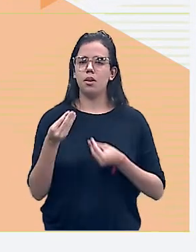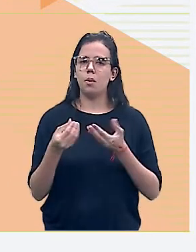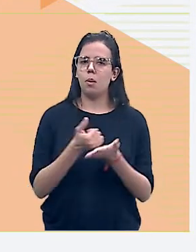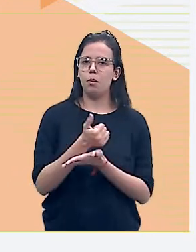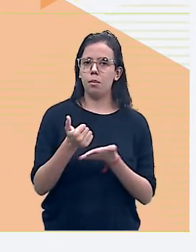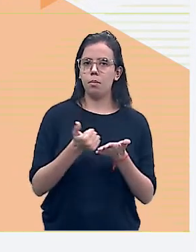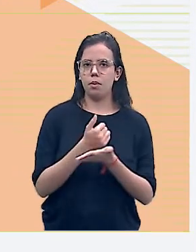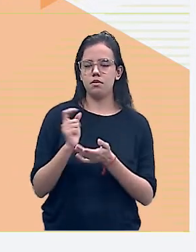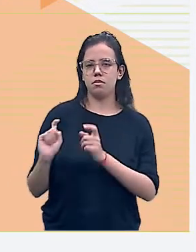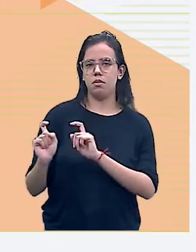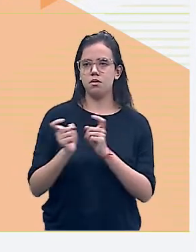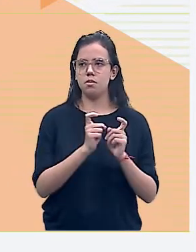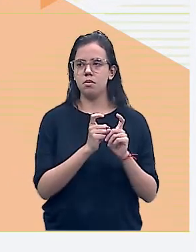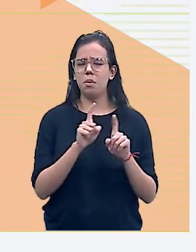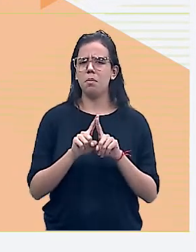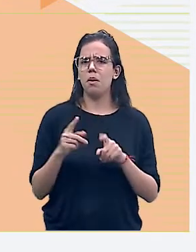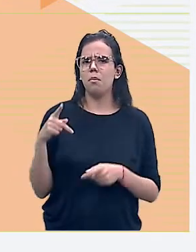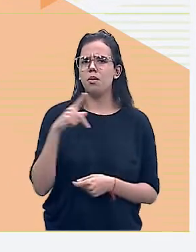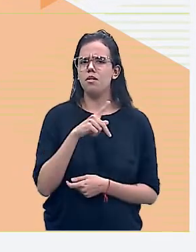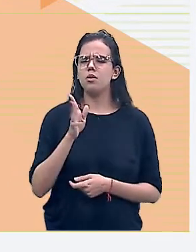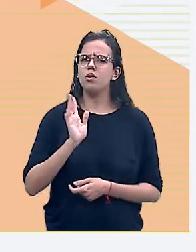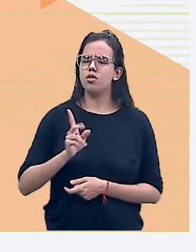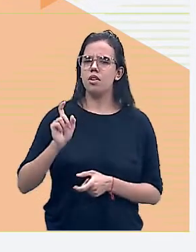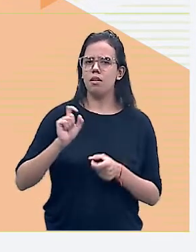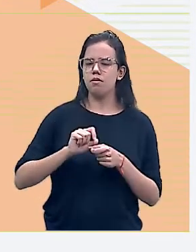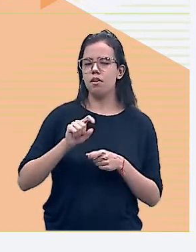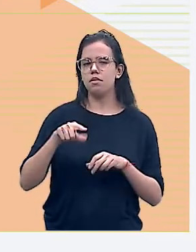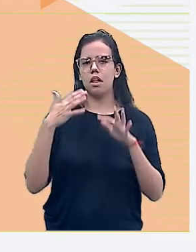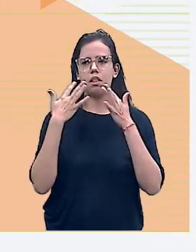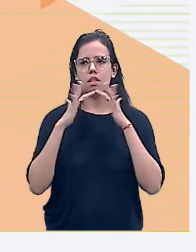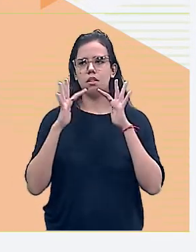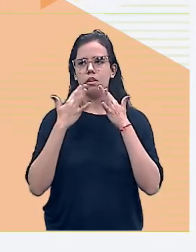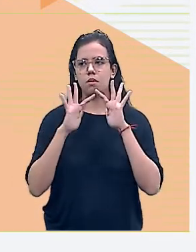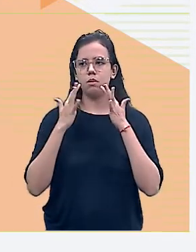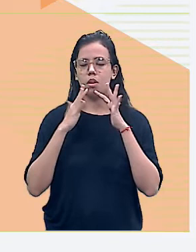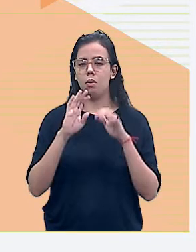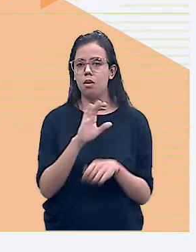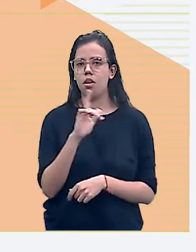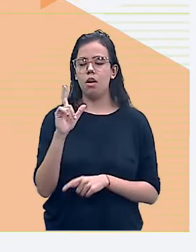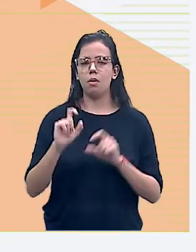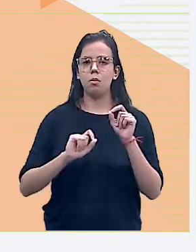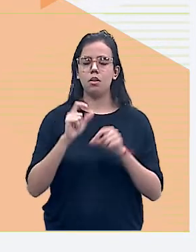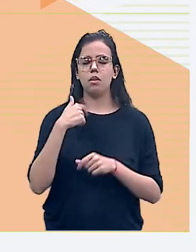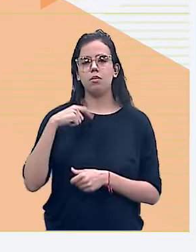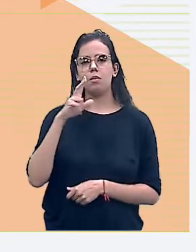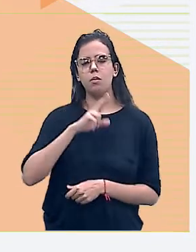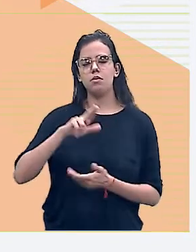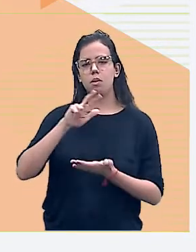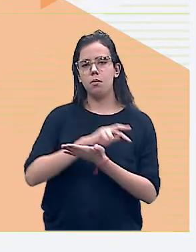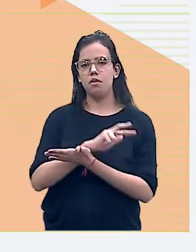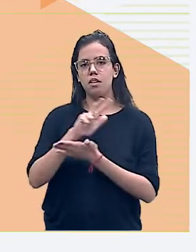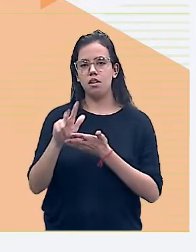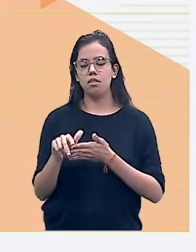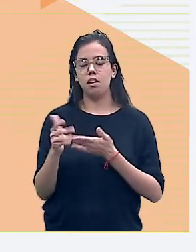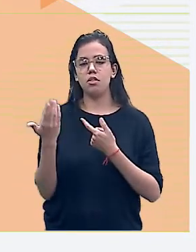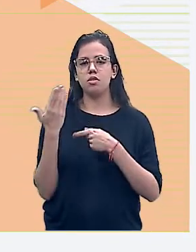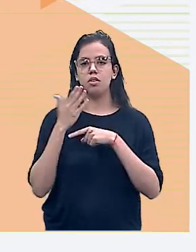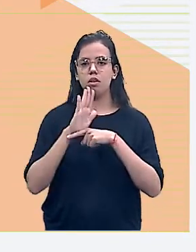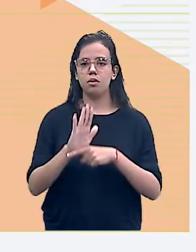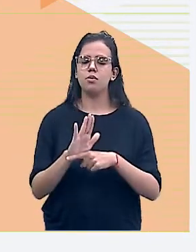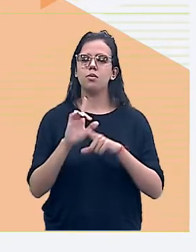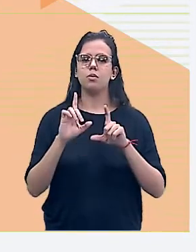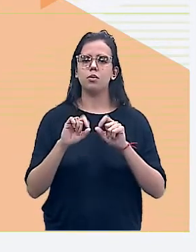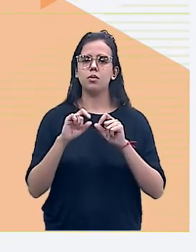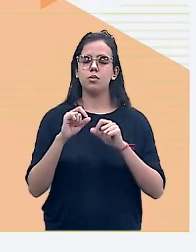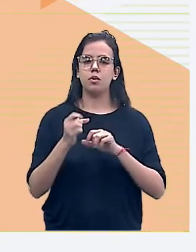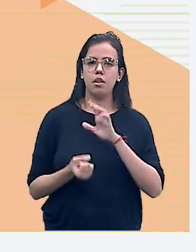como base para essa discussão você mas eu já faço isso é muito natural é claro que eu vou botar um repertório que ajude a